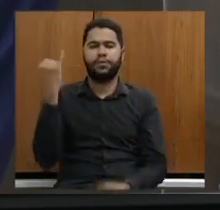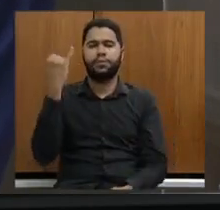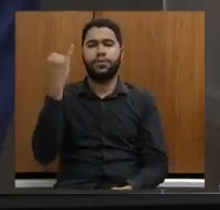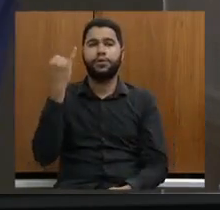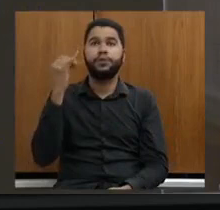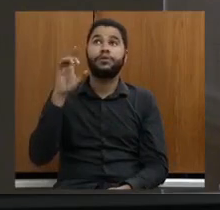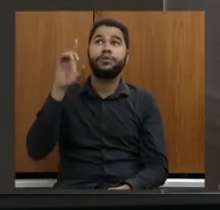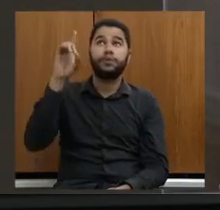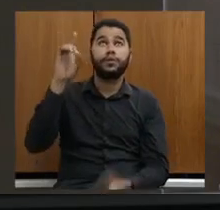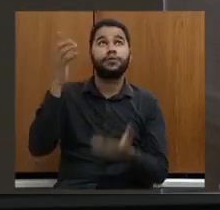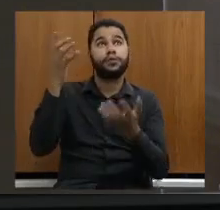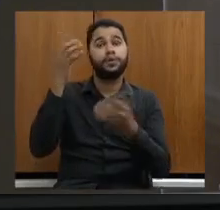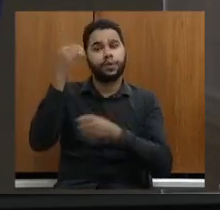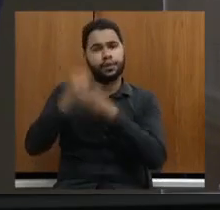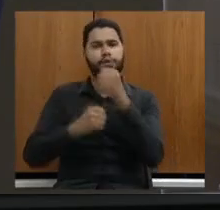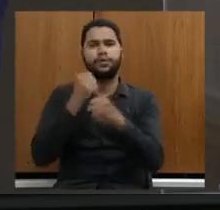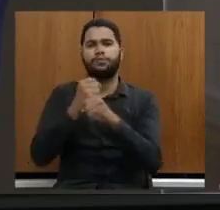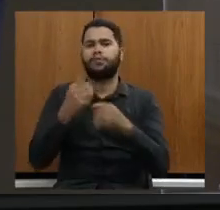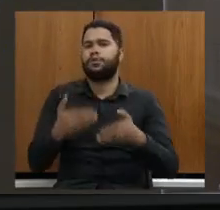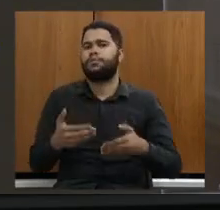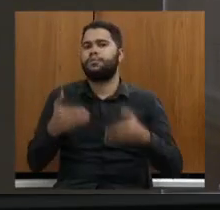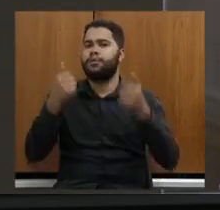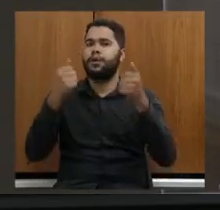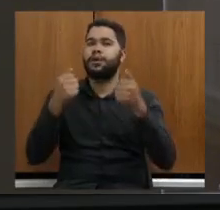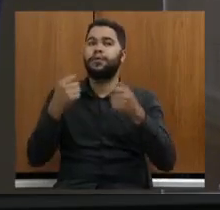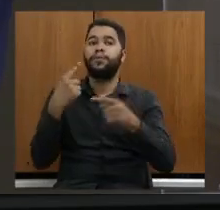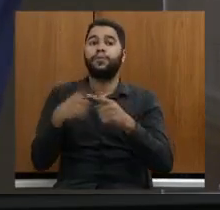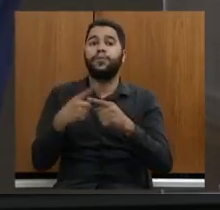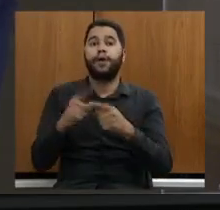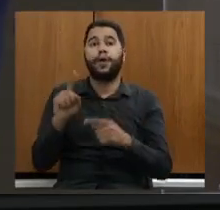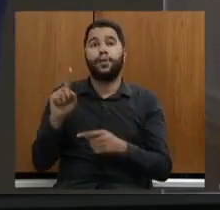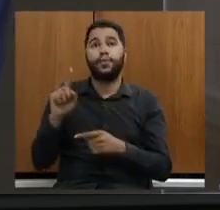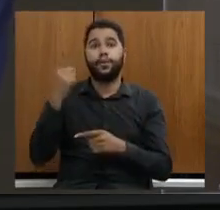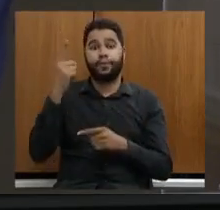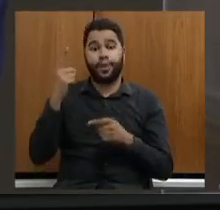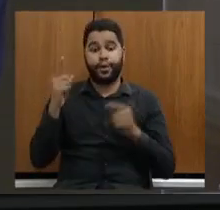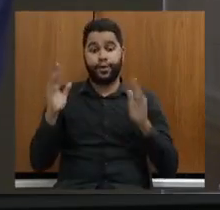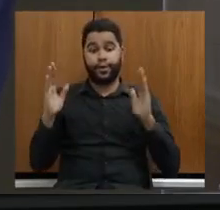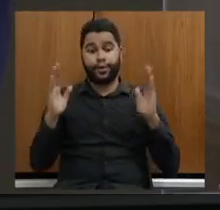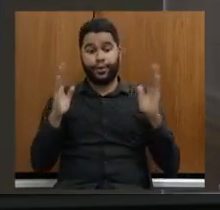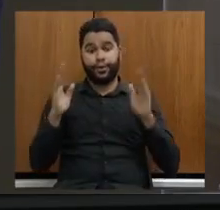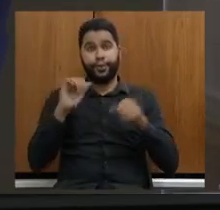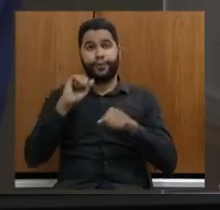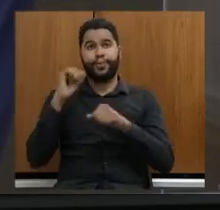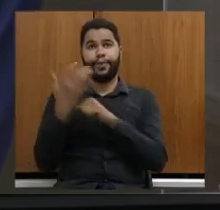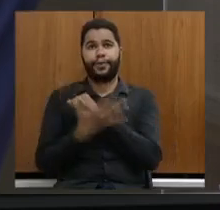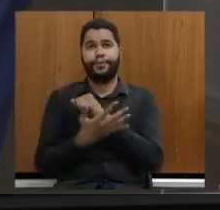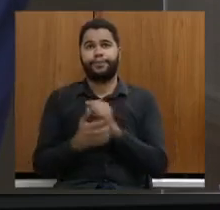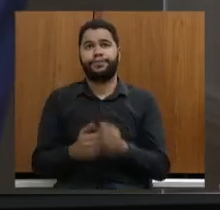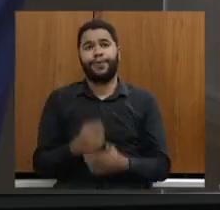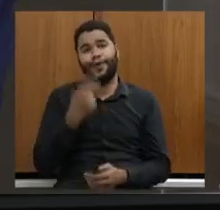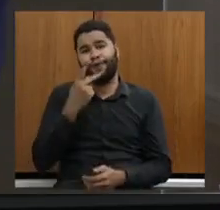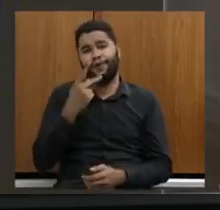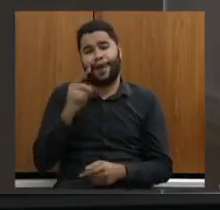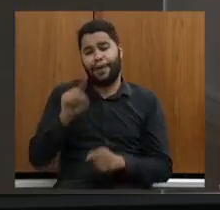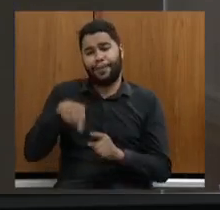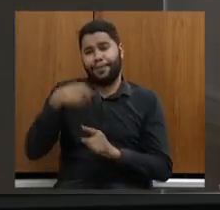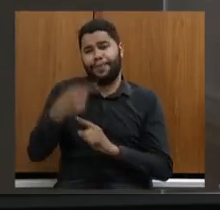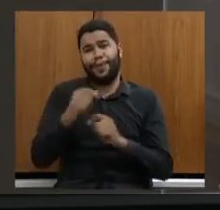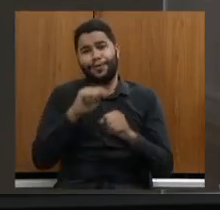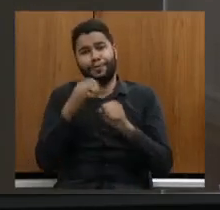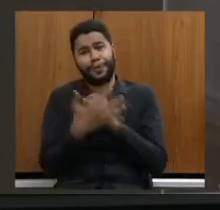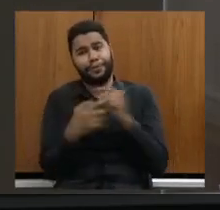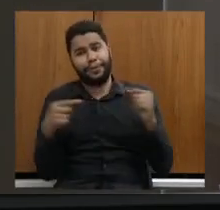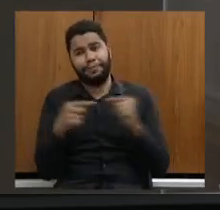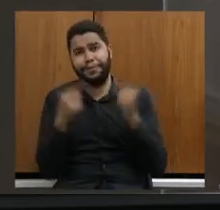se Deus quiser o ano que vem será maior ainda porque foi o primeiro pós para depois não acho que esteja foto posso pandemia não sei se essa